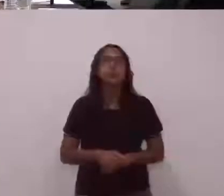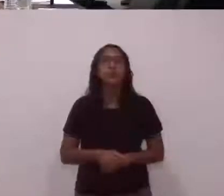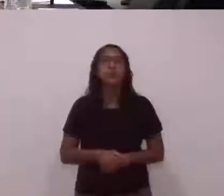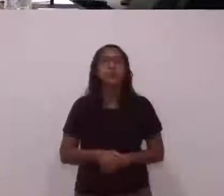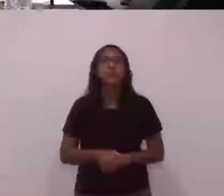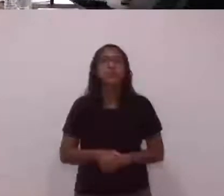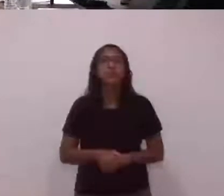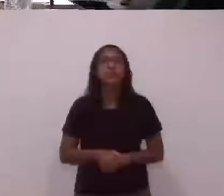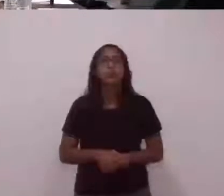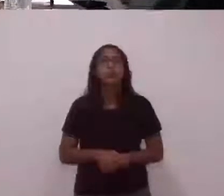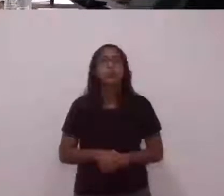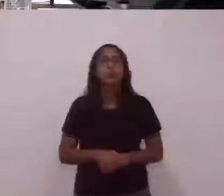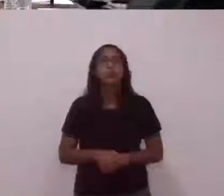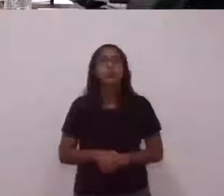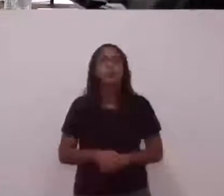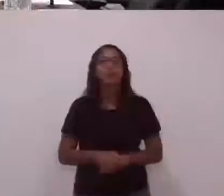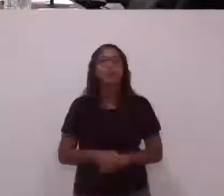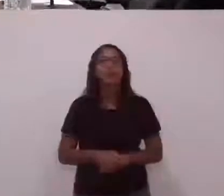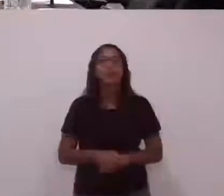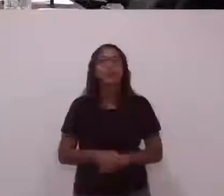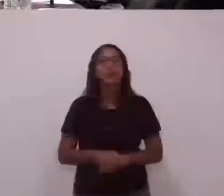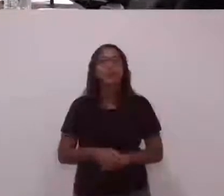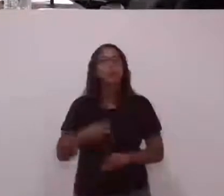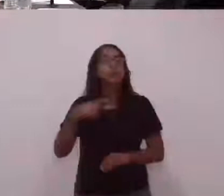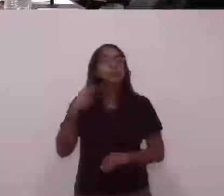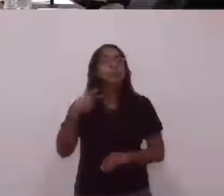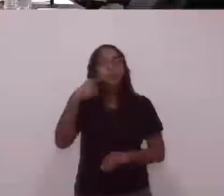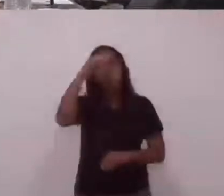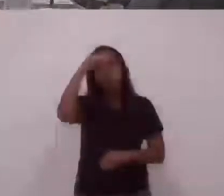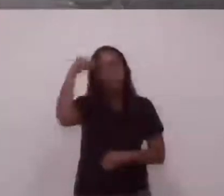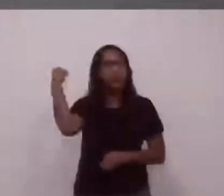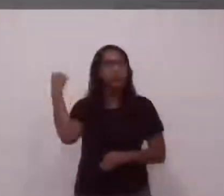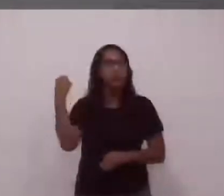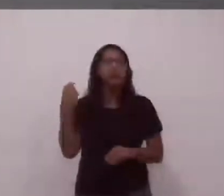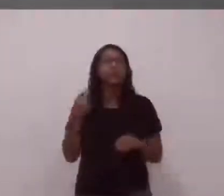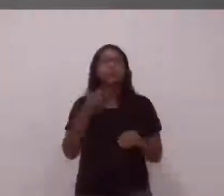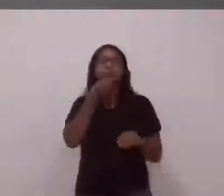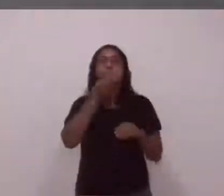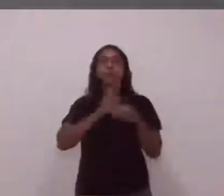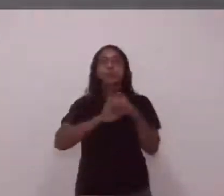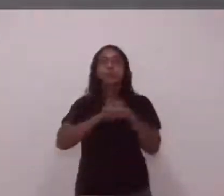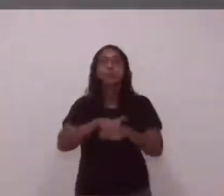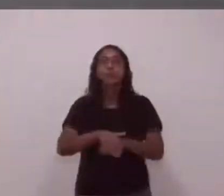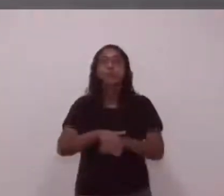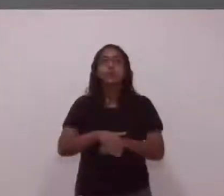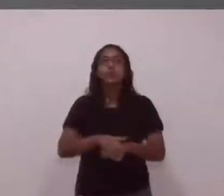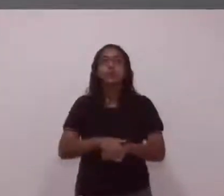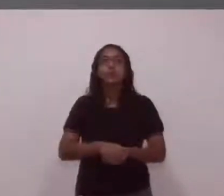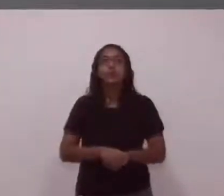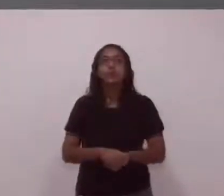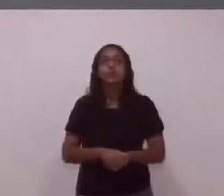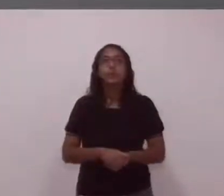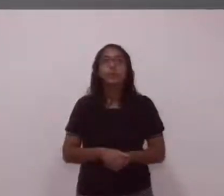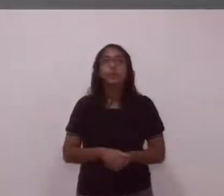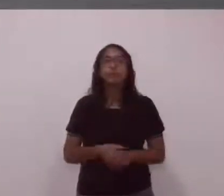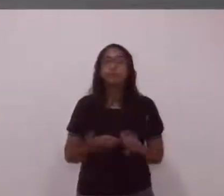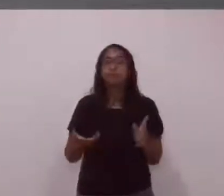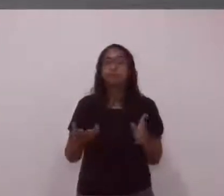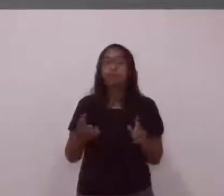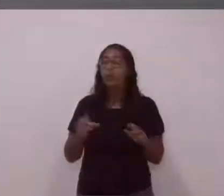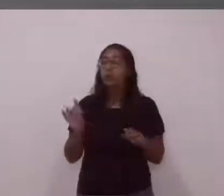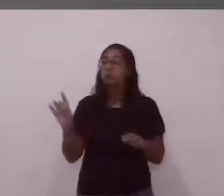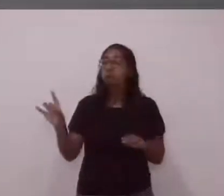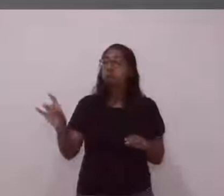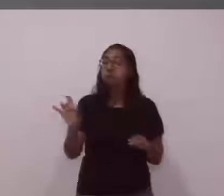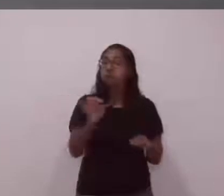a palavra a vereadora Flávia Vittar boa noite bom dados todos os pareceres